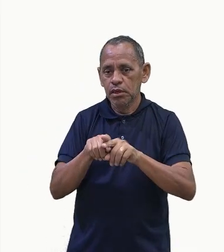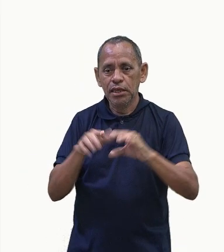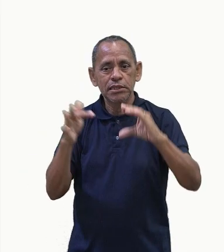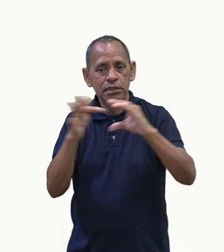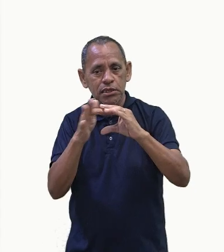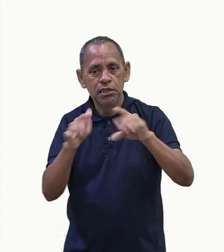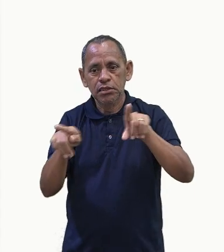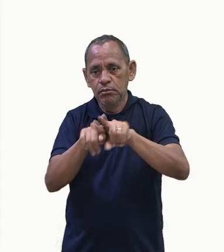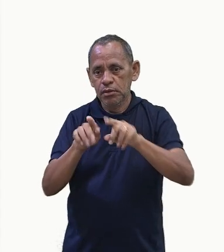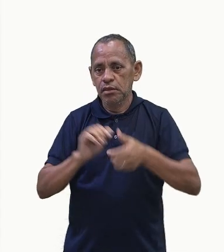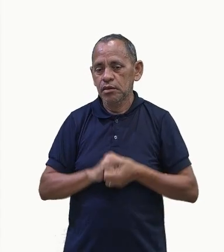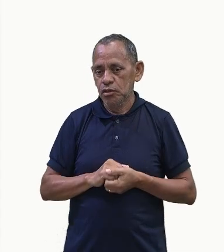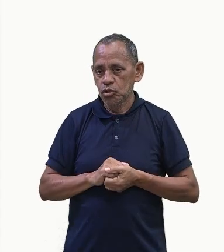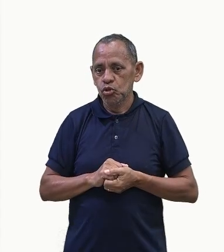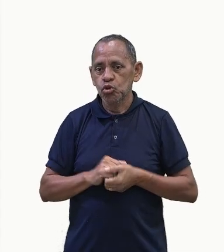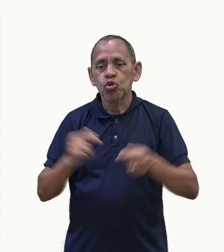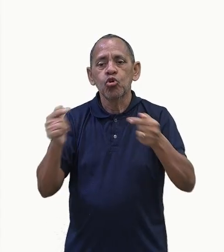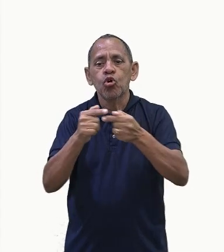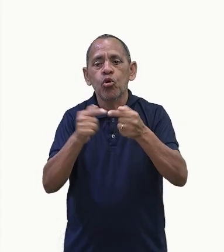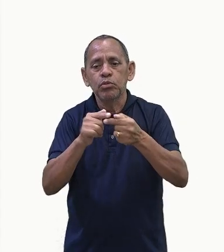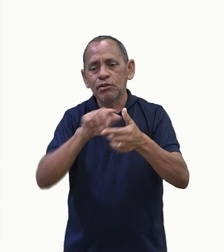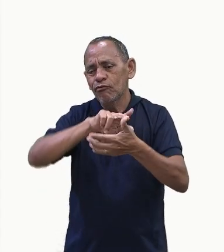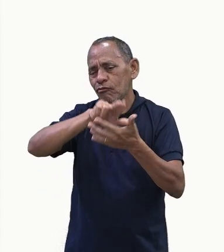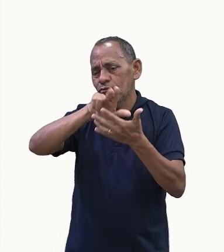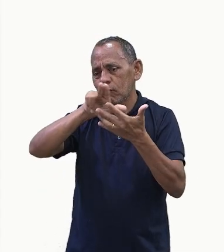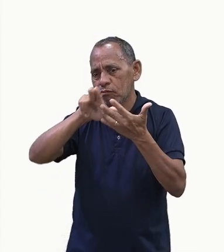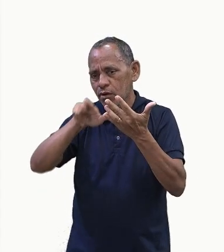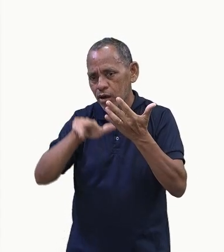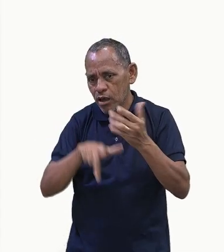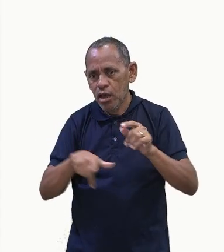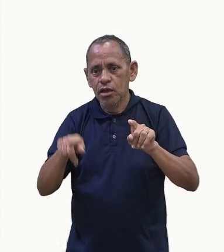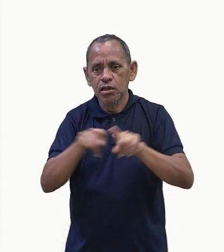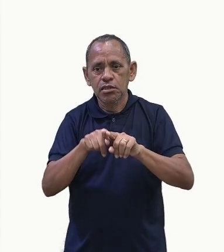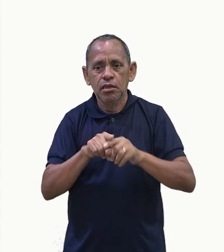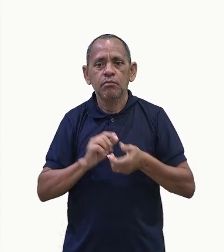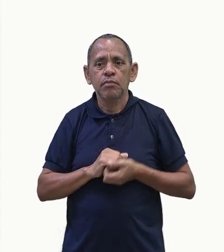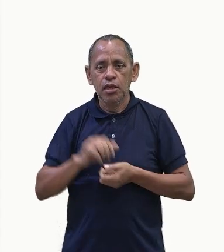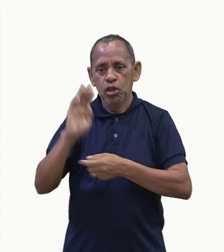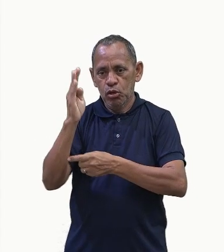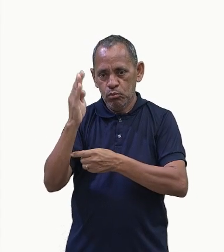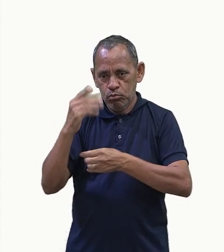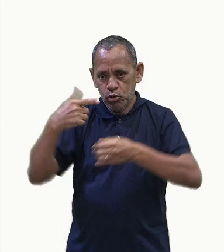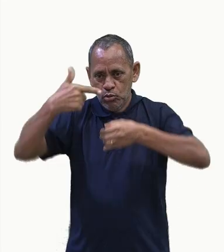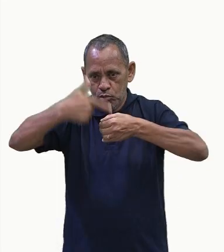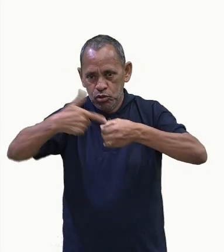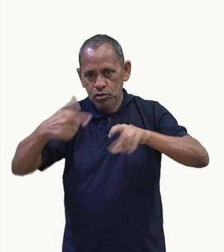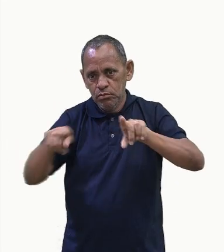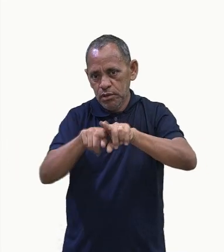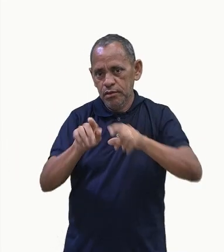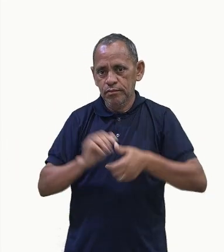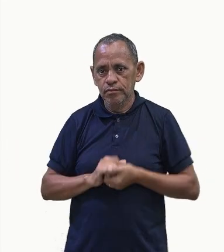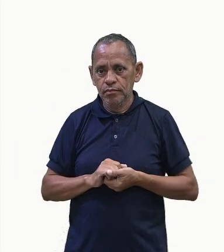enzimas recombinantes para a produção de biocombustíveis. Além dos organismos